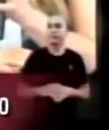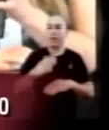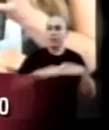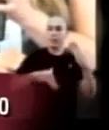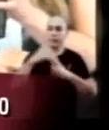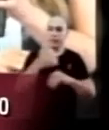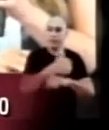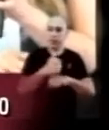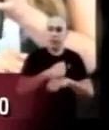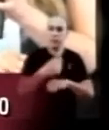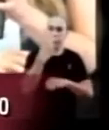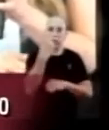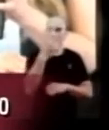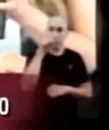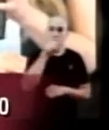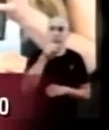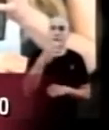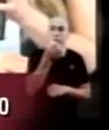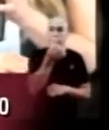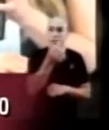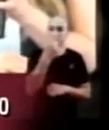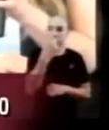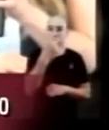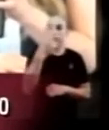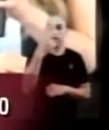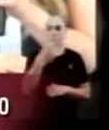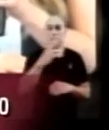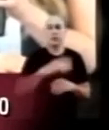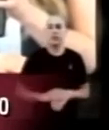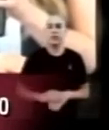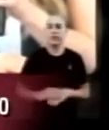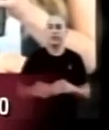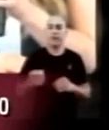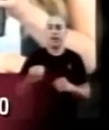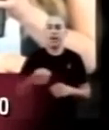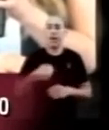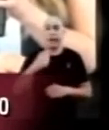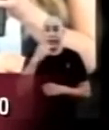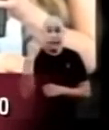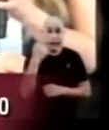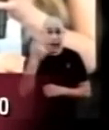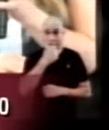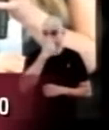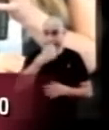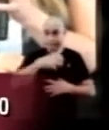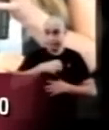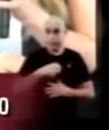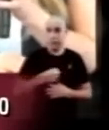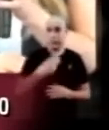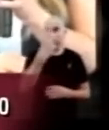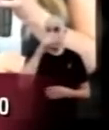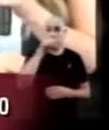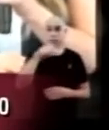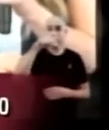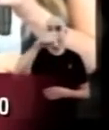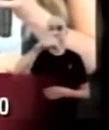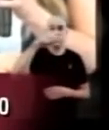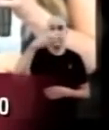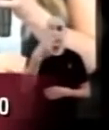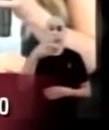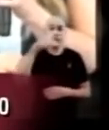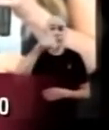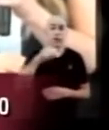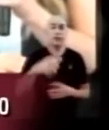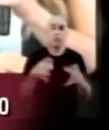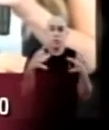saúde e casos graves, 2.727 casos que precisaram de uma internação ou evoluíram com gravidade. O coeficiente